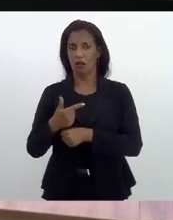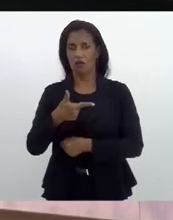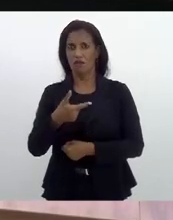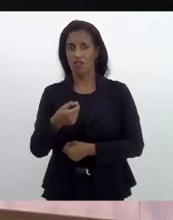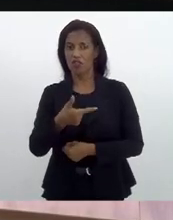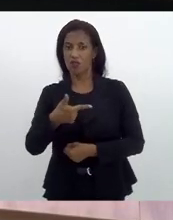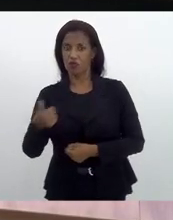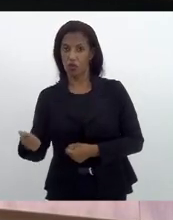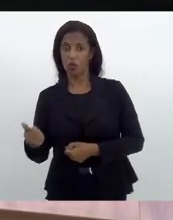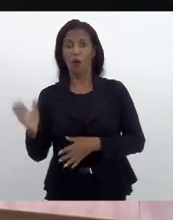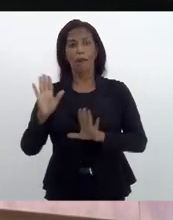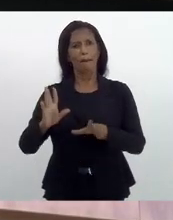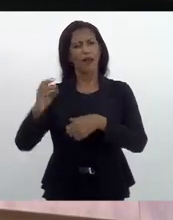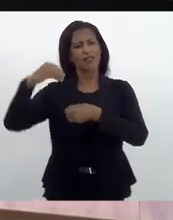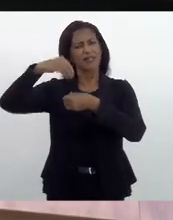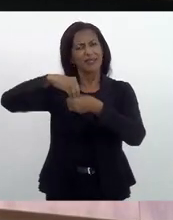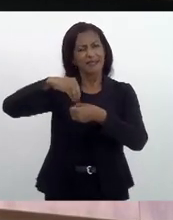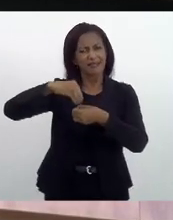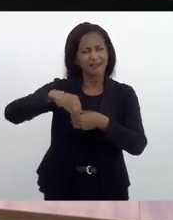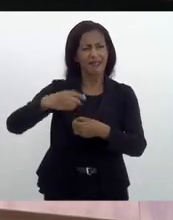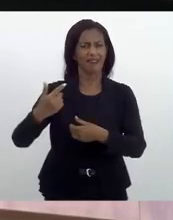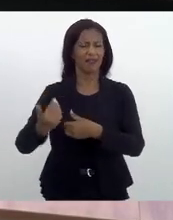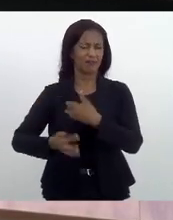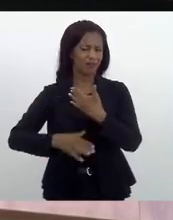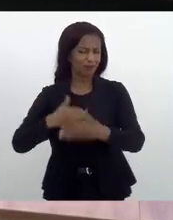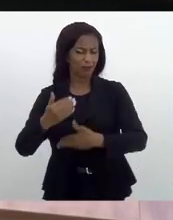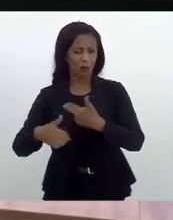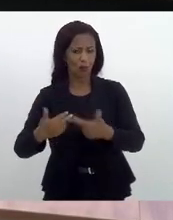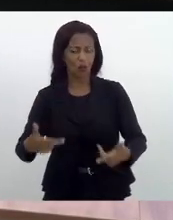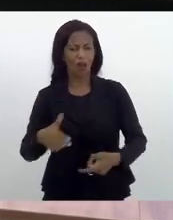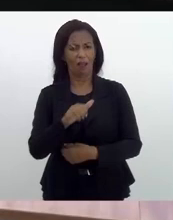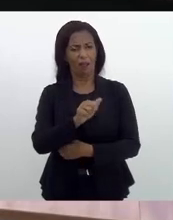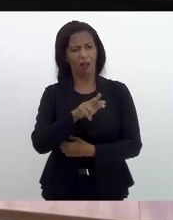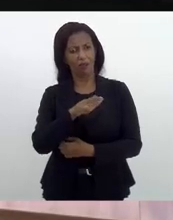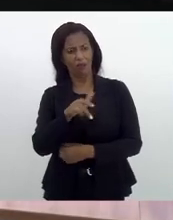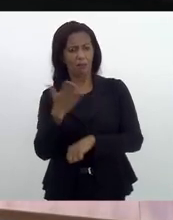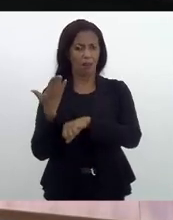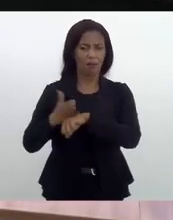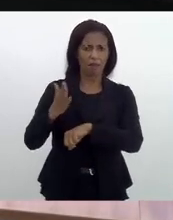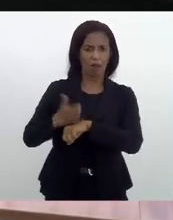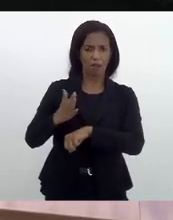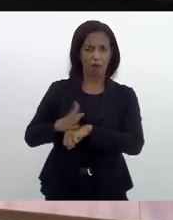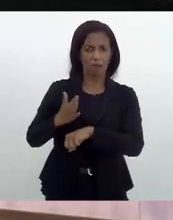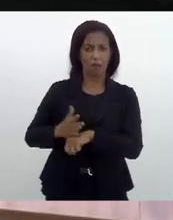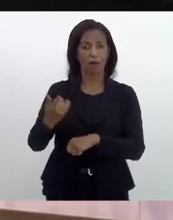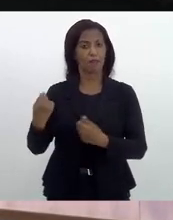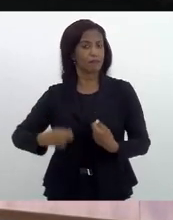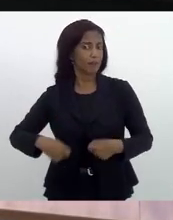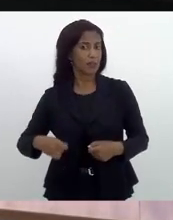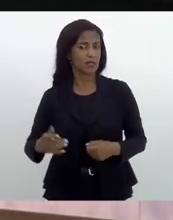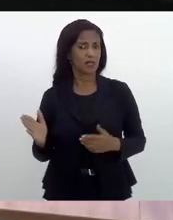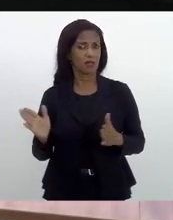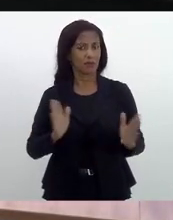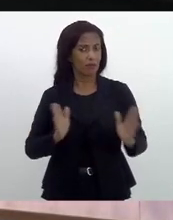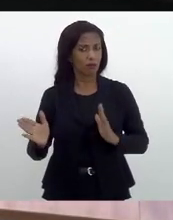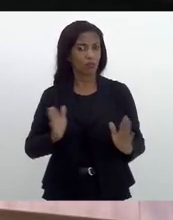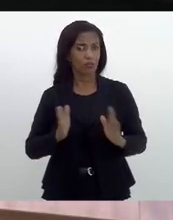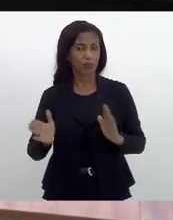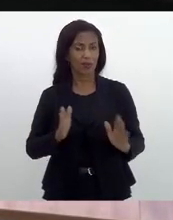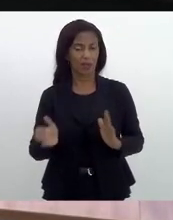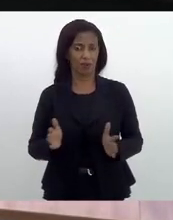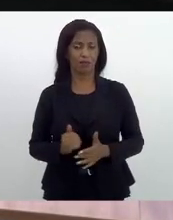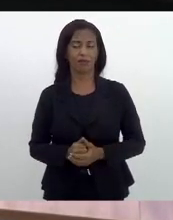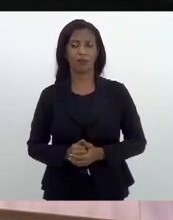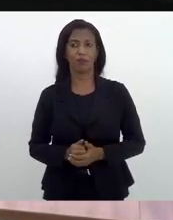interno, tem lá a academia de polícia, que você tem que fazer lá ainda alguns